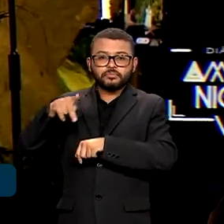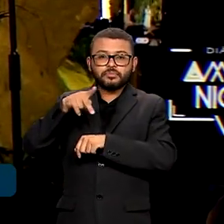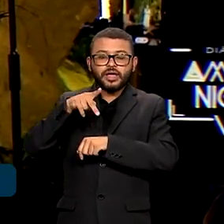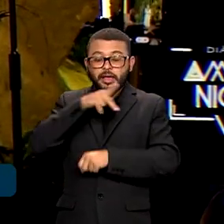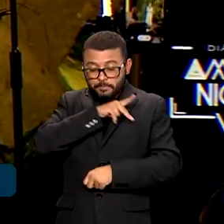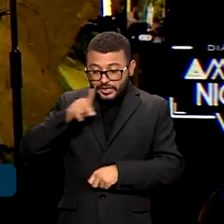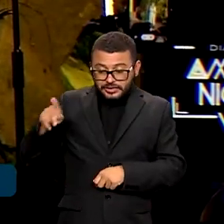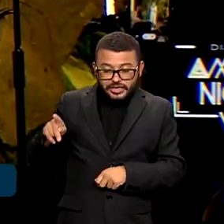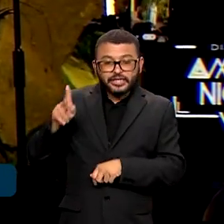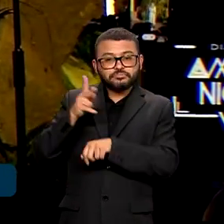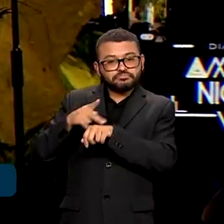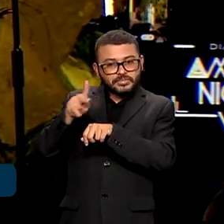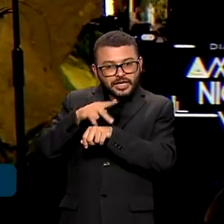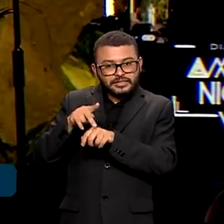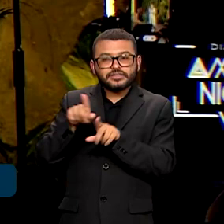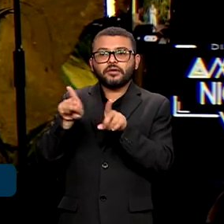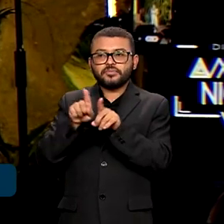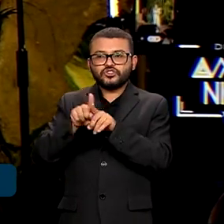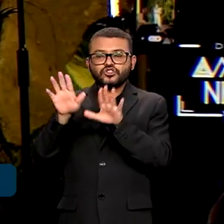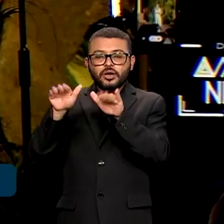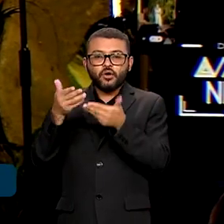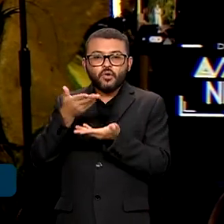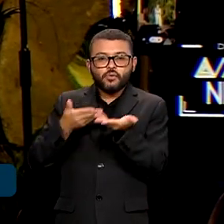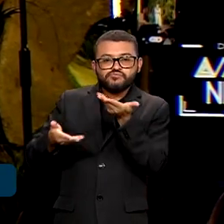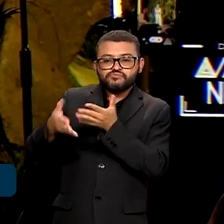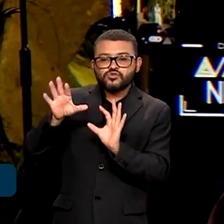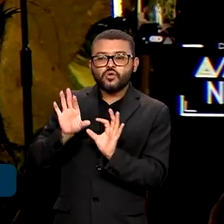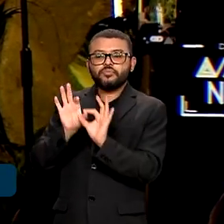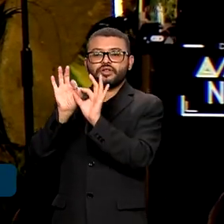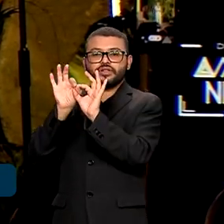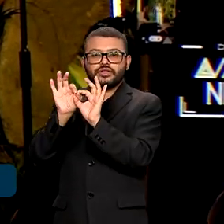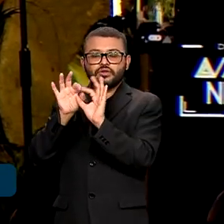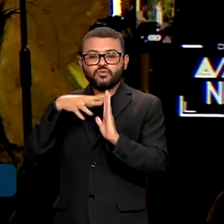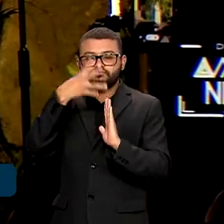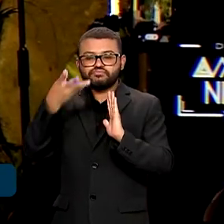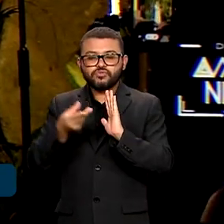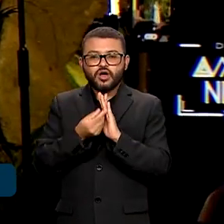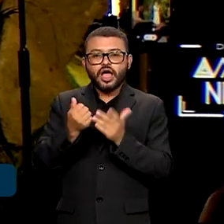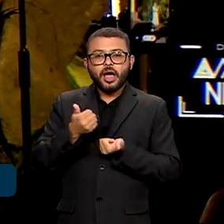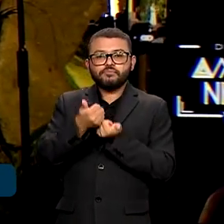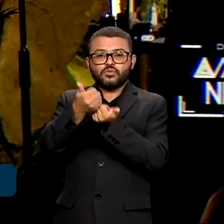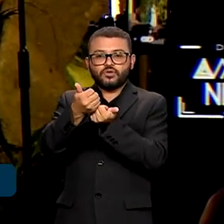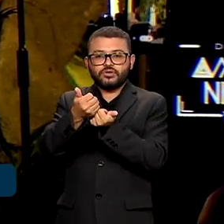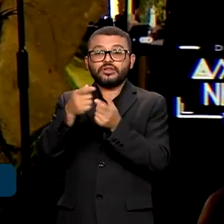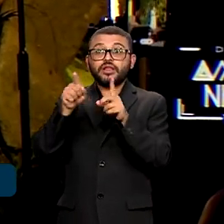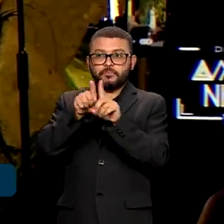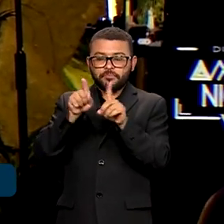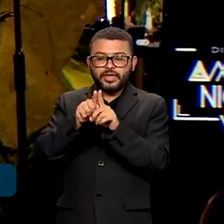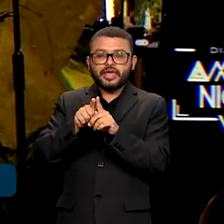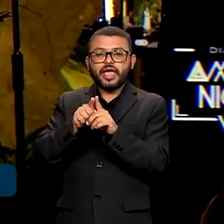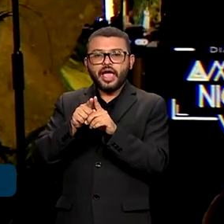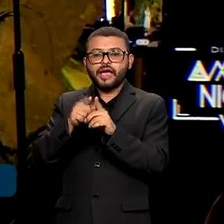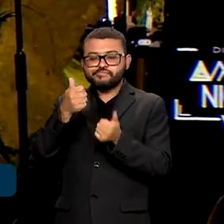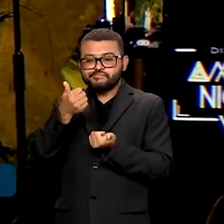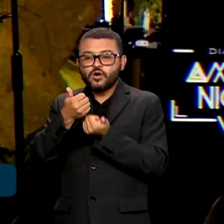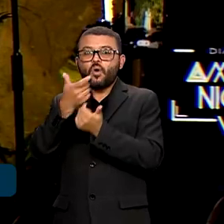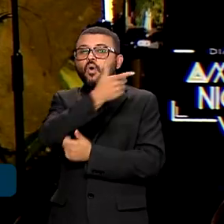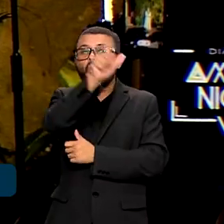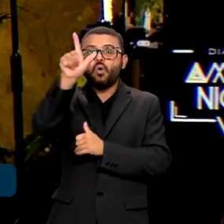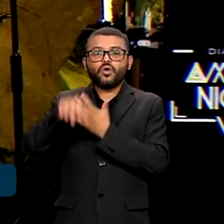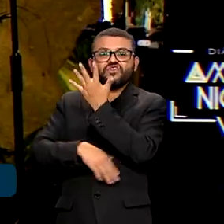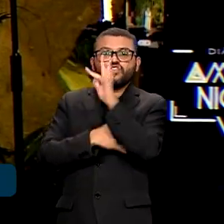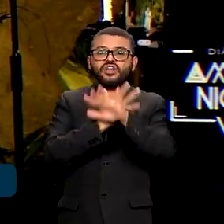presidentes de países que têm uma relação muito forte com a floresta ou que são detentores de florestas